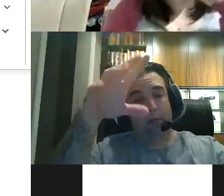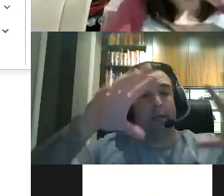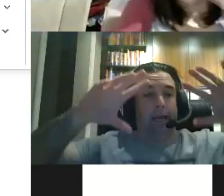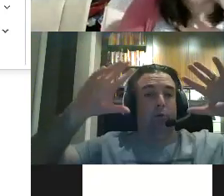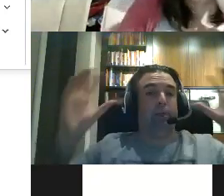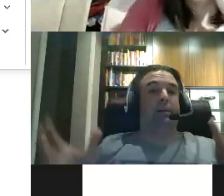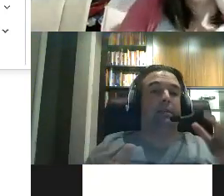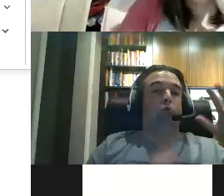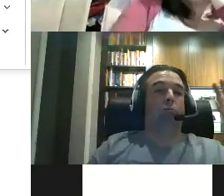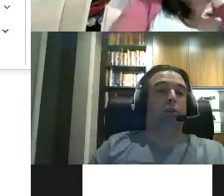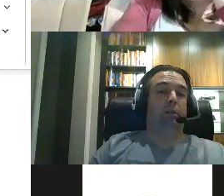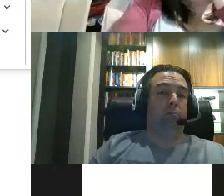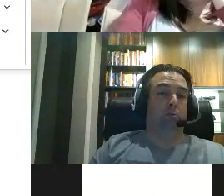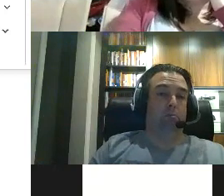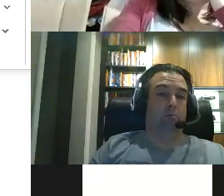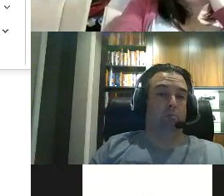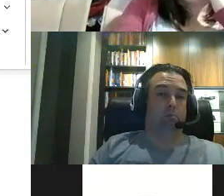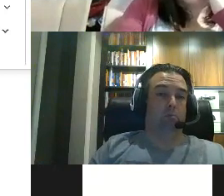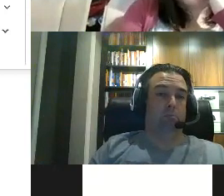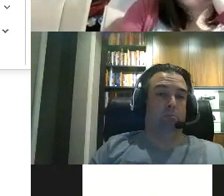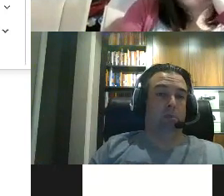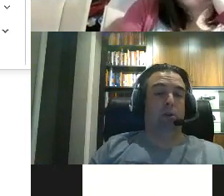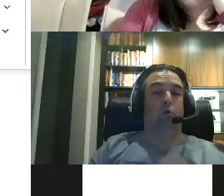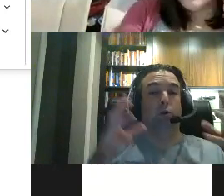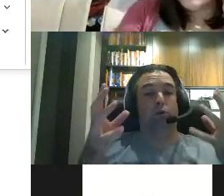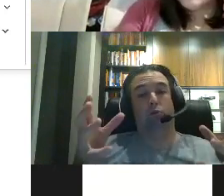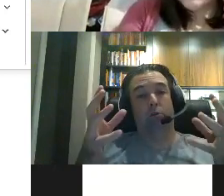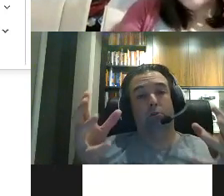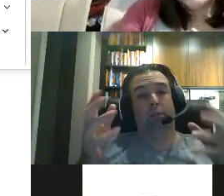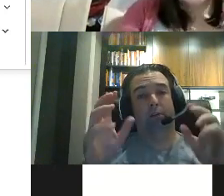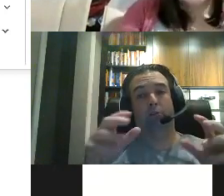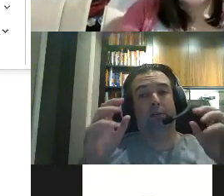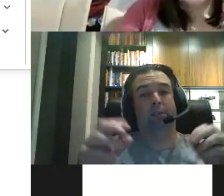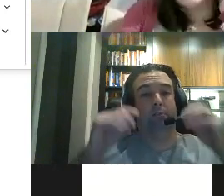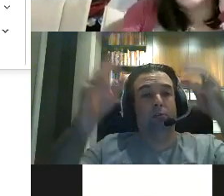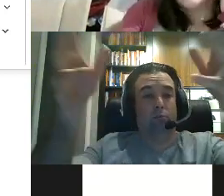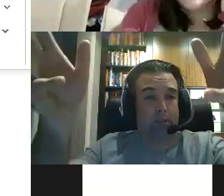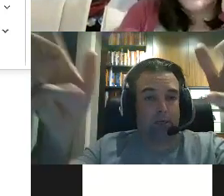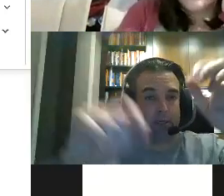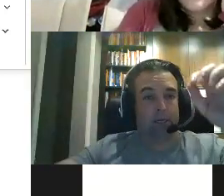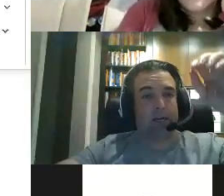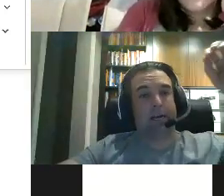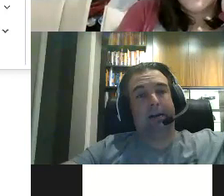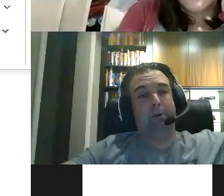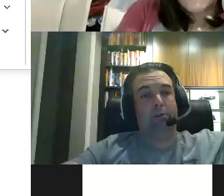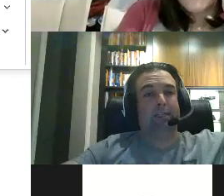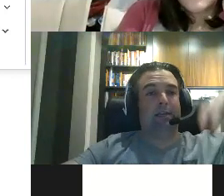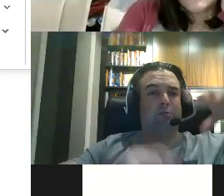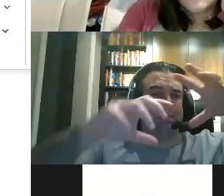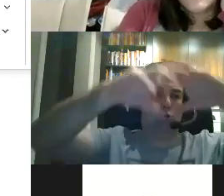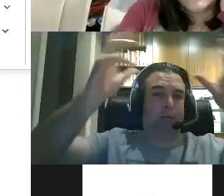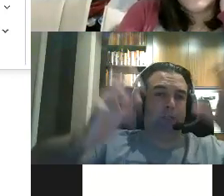público é obrigação do município. O esgoto industrial é obrigação da indústria. Cabe